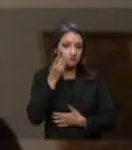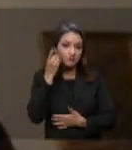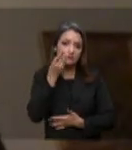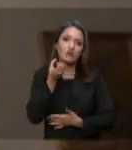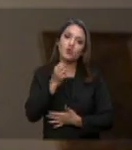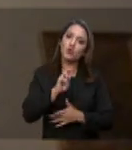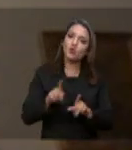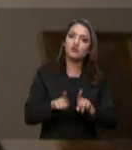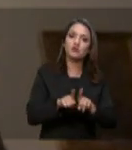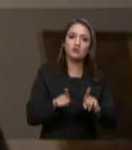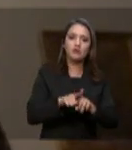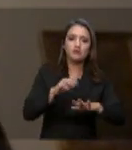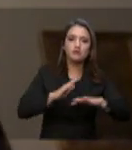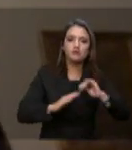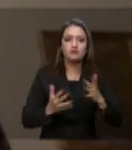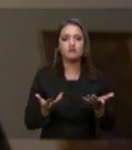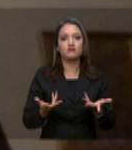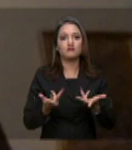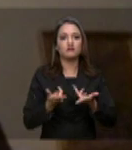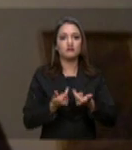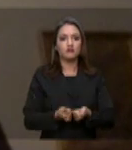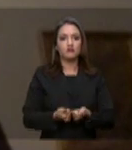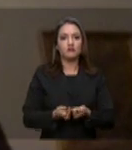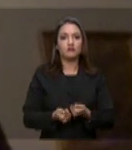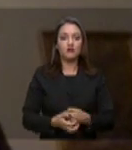atividades próprias de um congressista